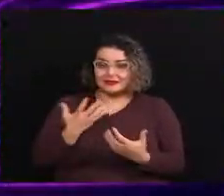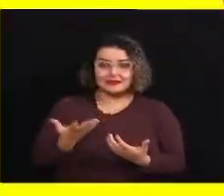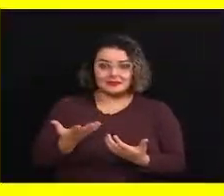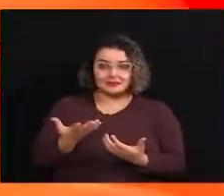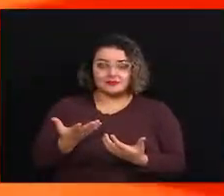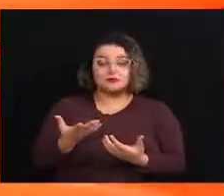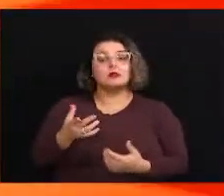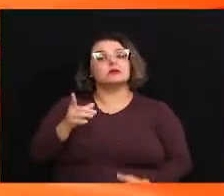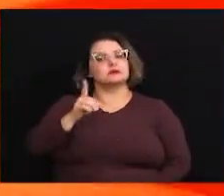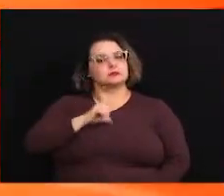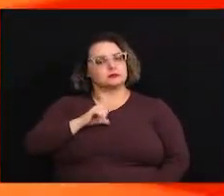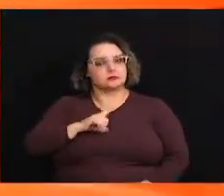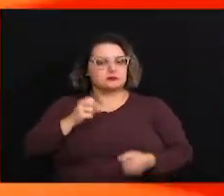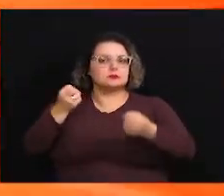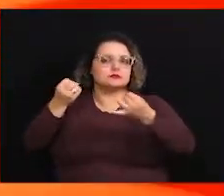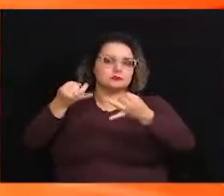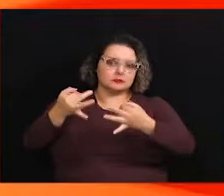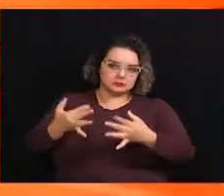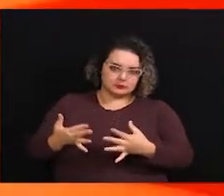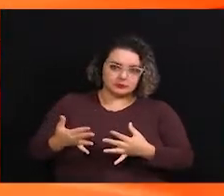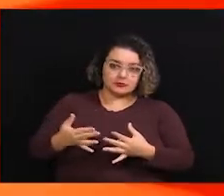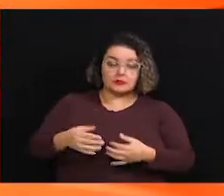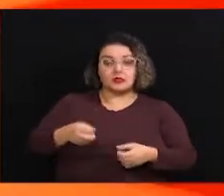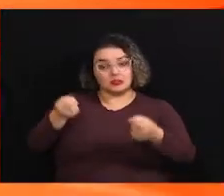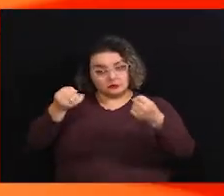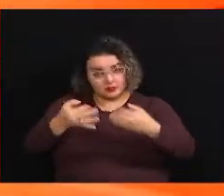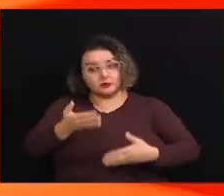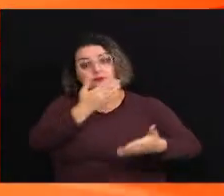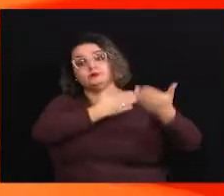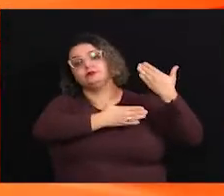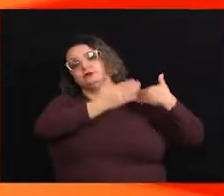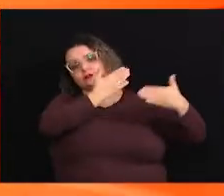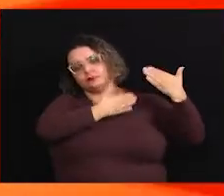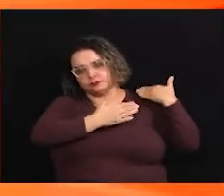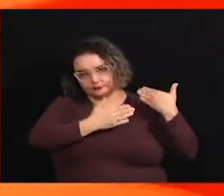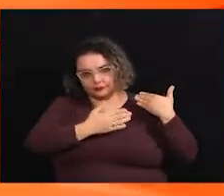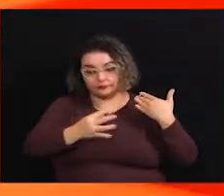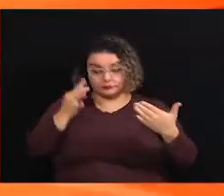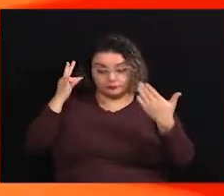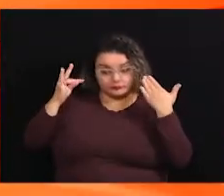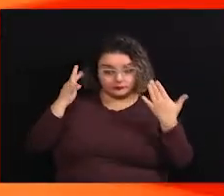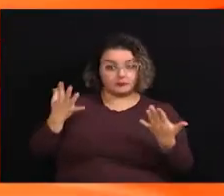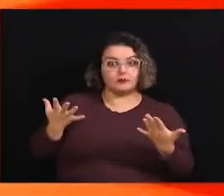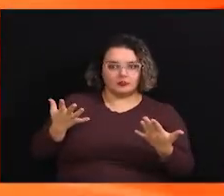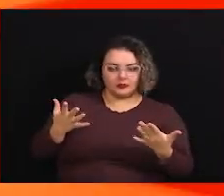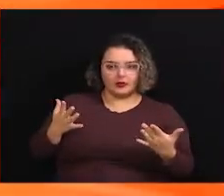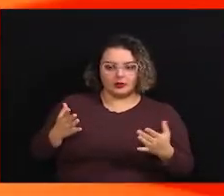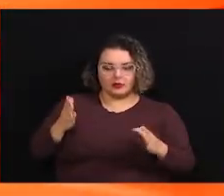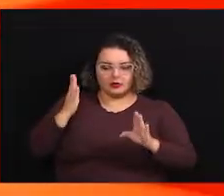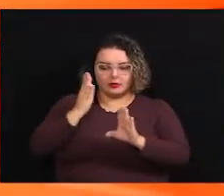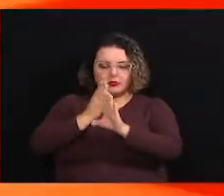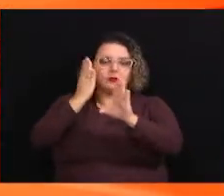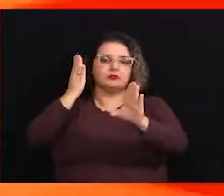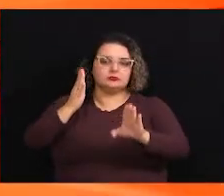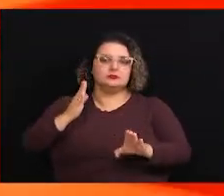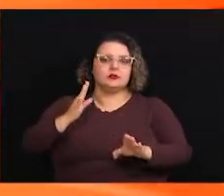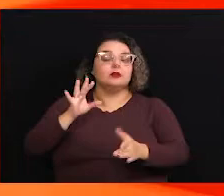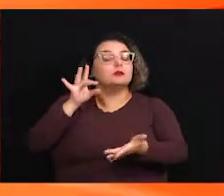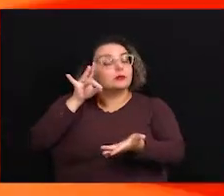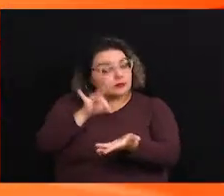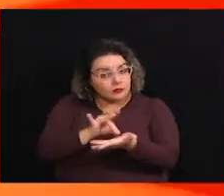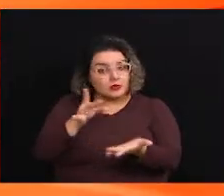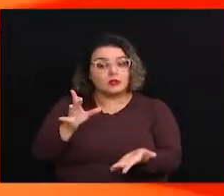mas existe uma explicação e essa explicação está no passado dela, que com a ajuda do hipnoterapeuta, ela acaba chegando lá e